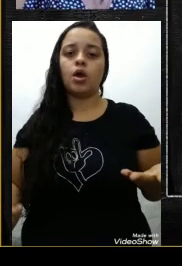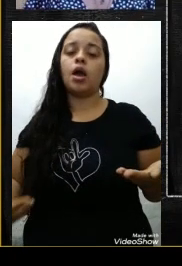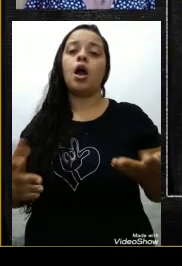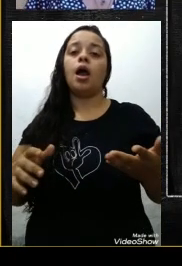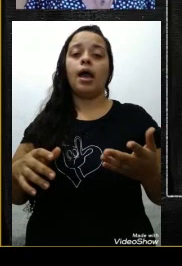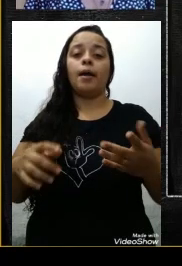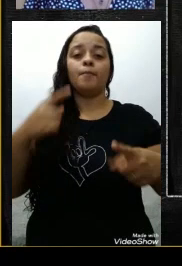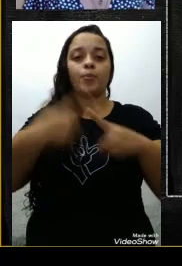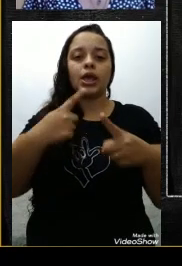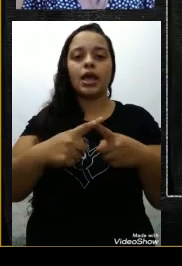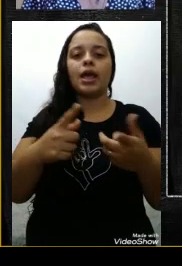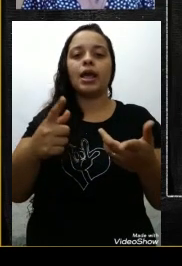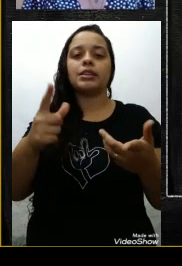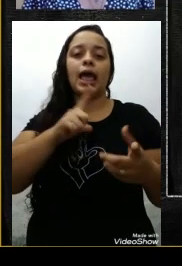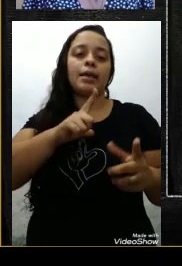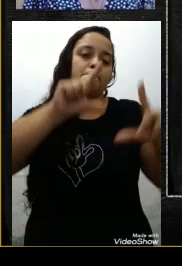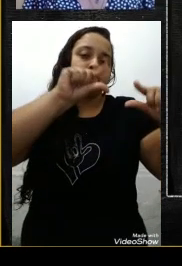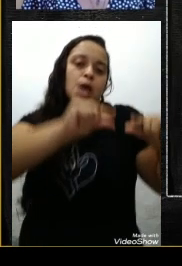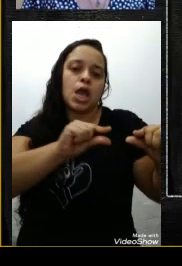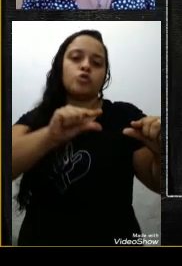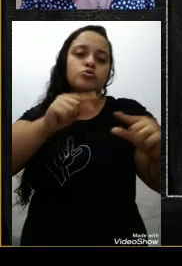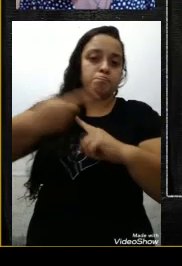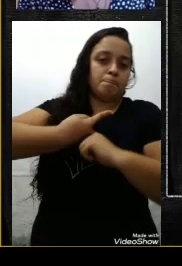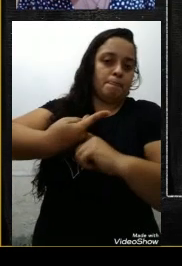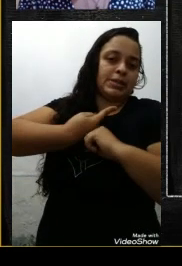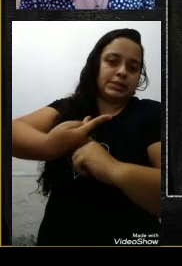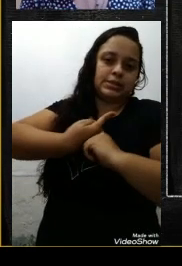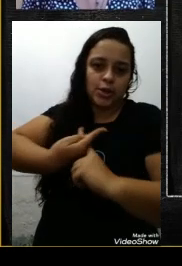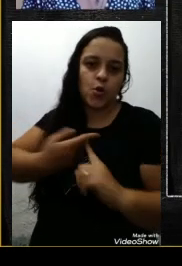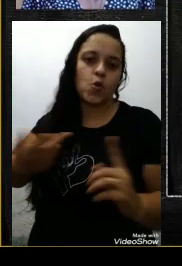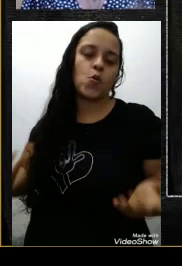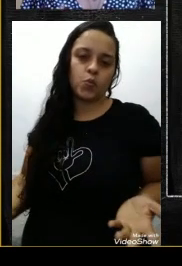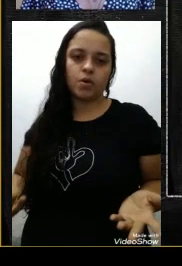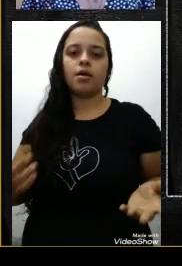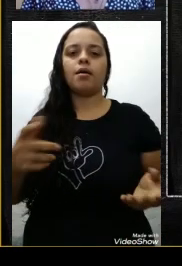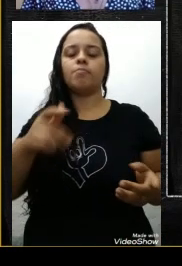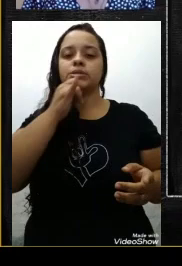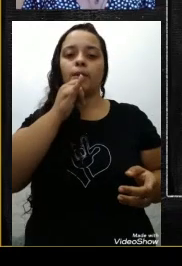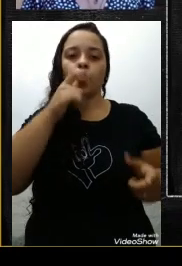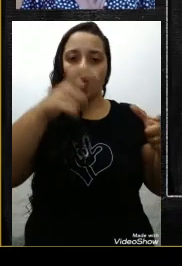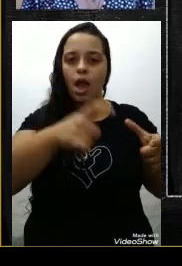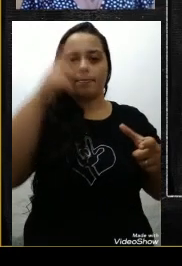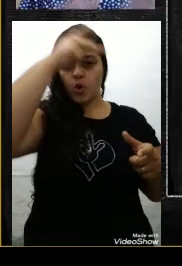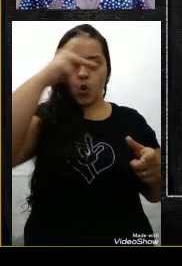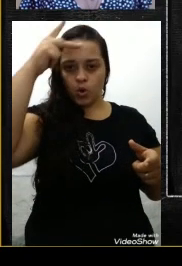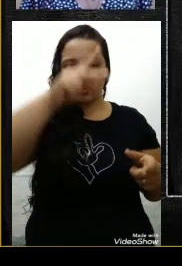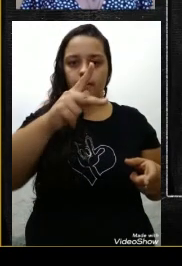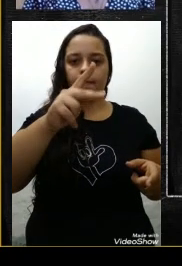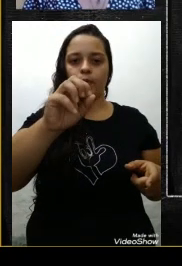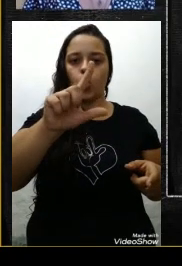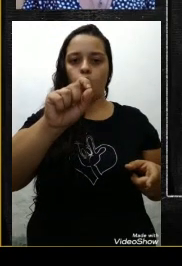onde não havia tanta perseguição a esse grupo, por exemplo, na região da Polônia, onde